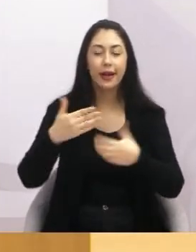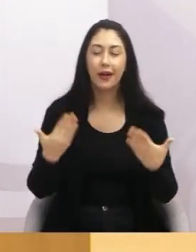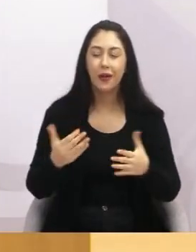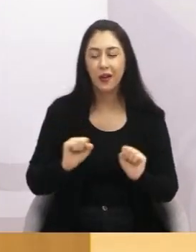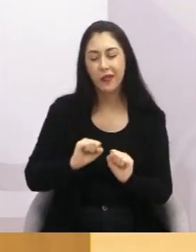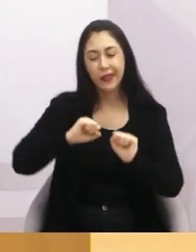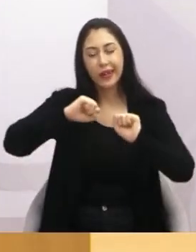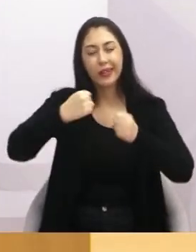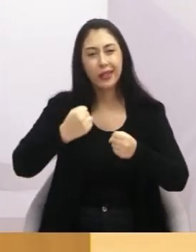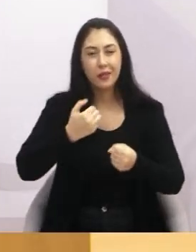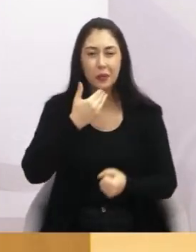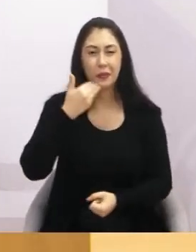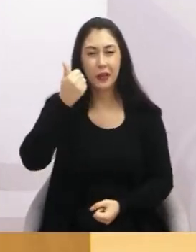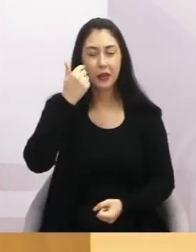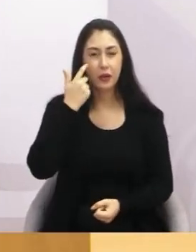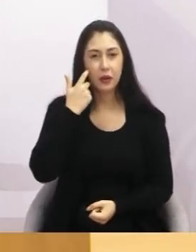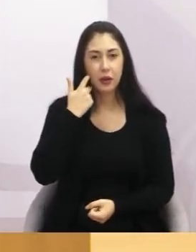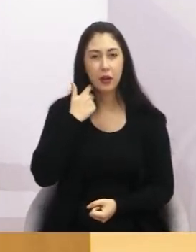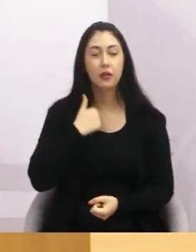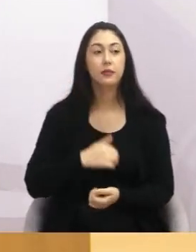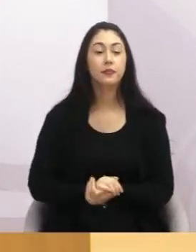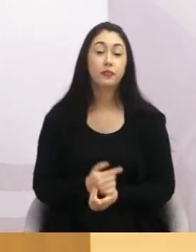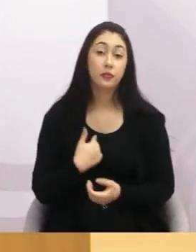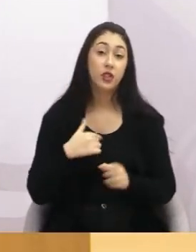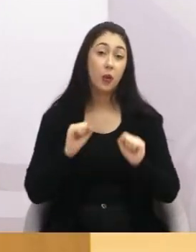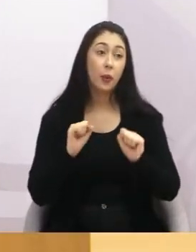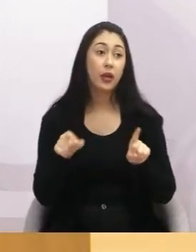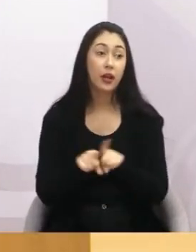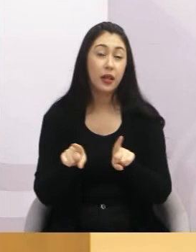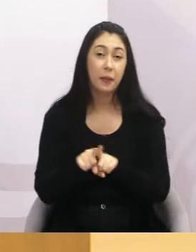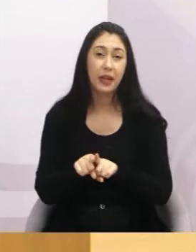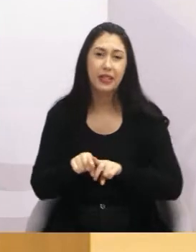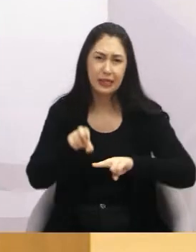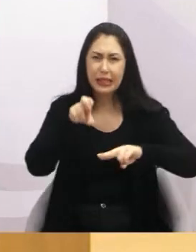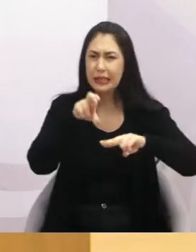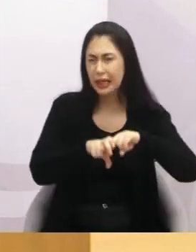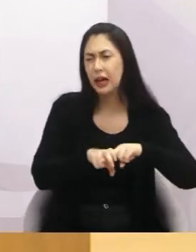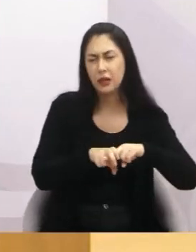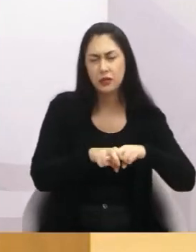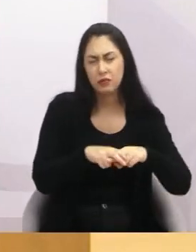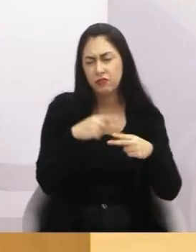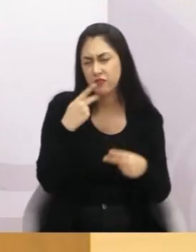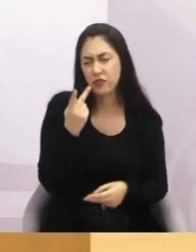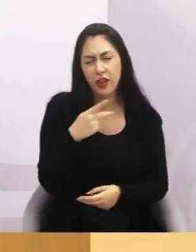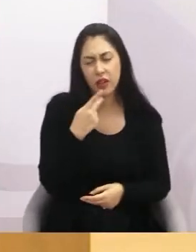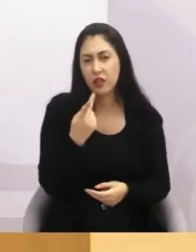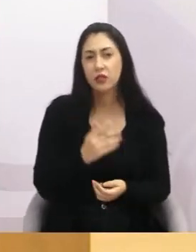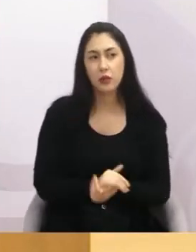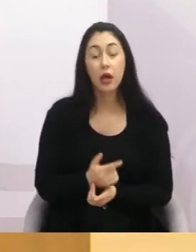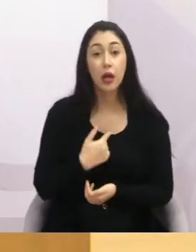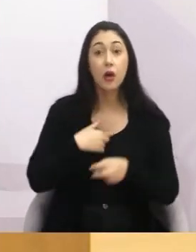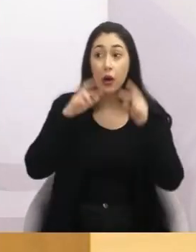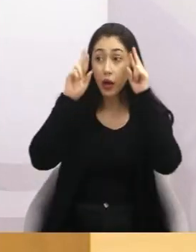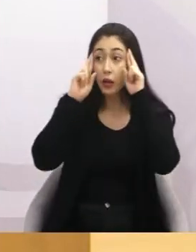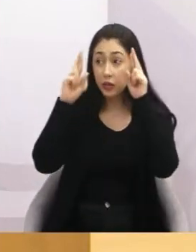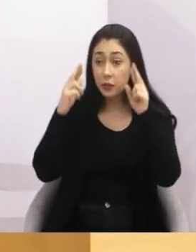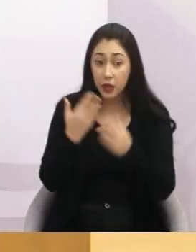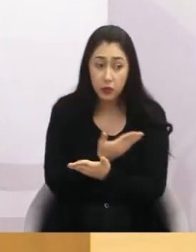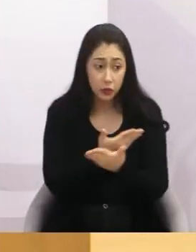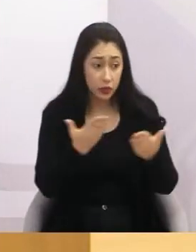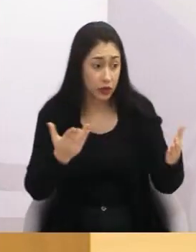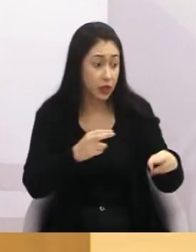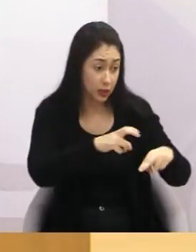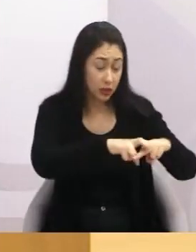pandemia de uma outra forma. Eu poderia estar sentado lá, né? Eu respeito todos